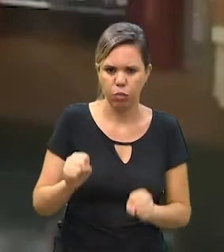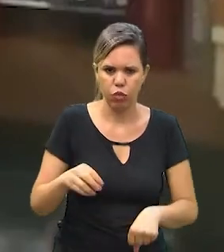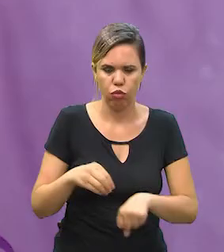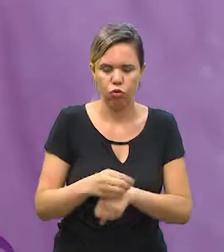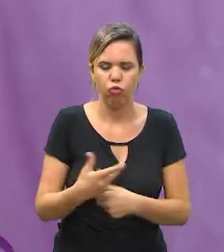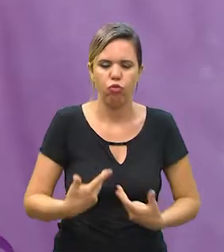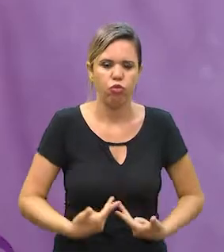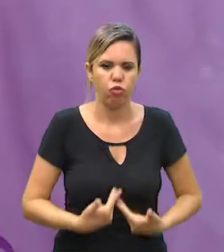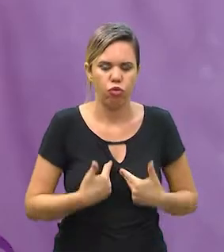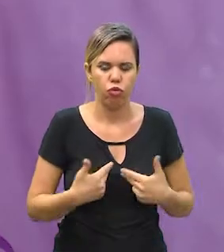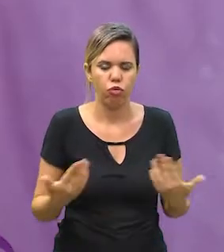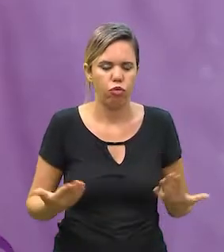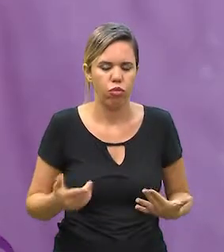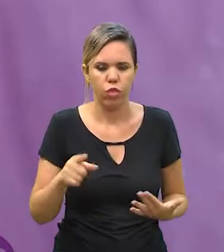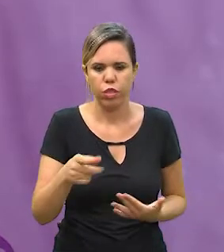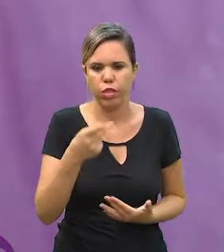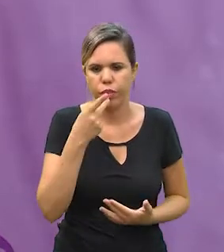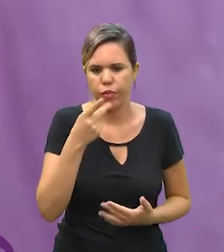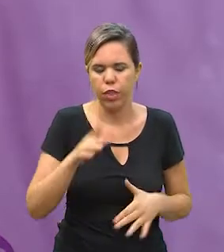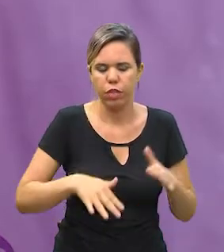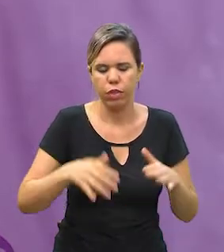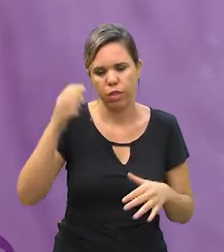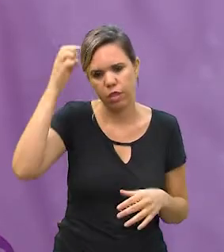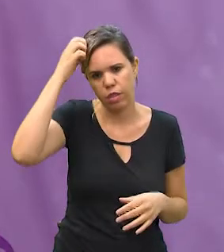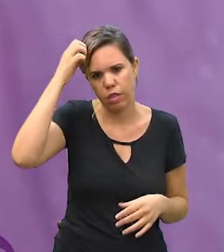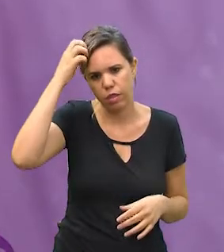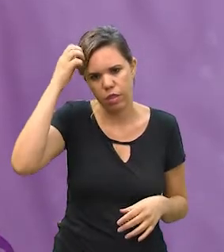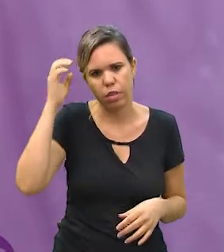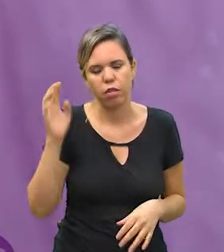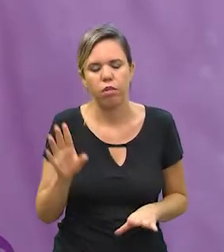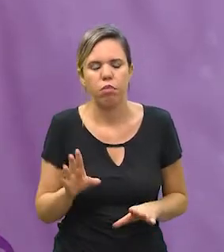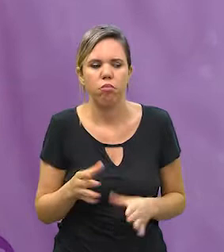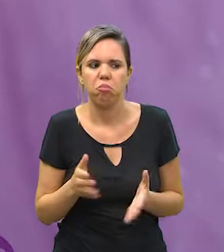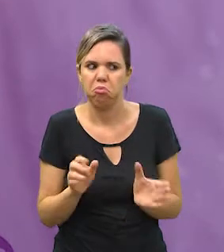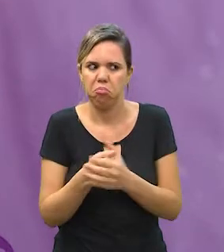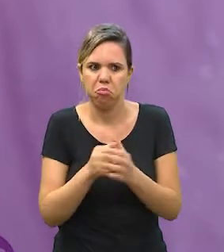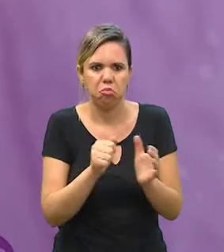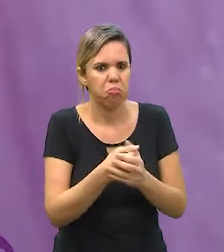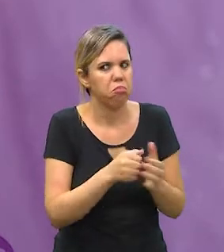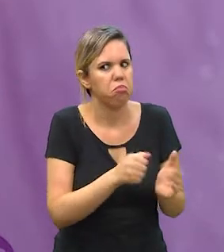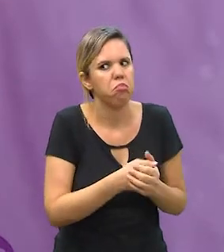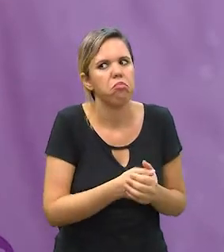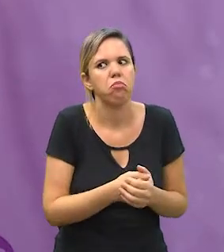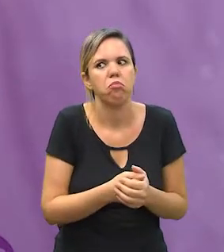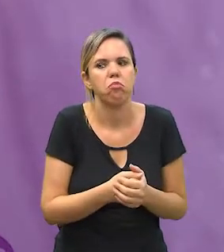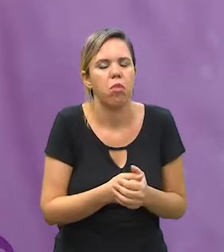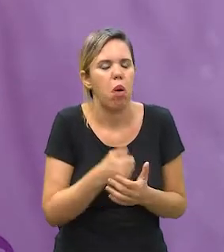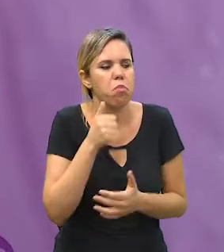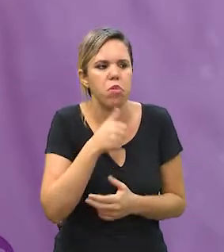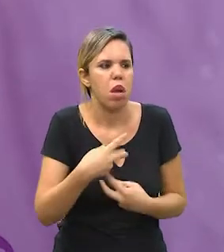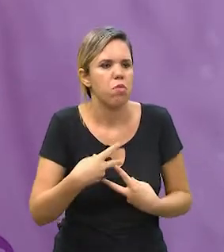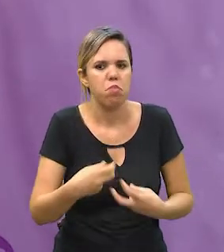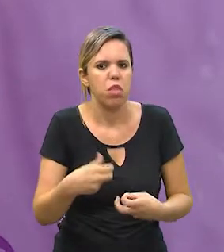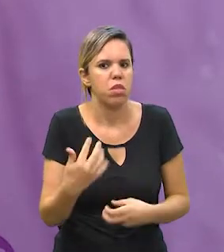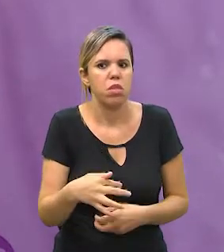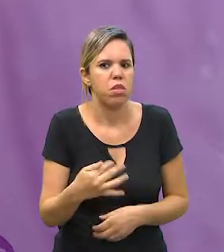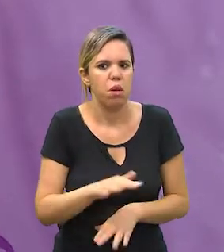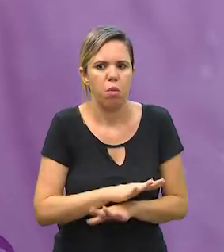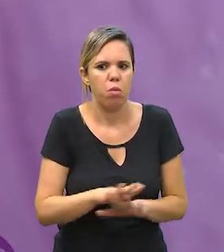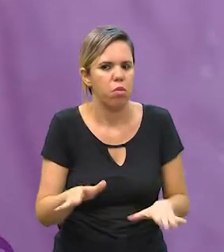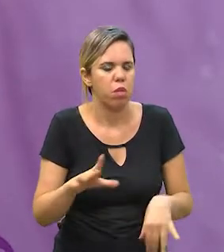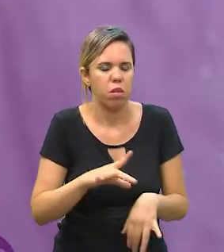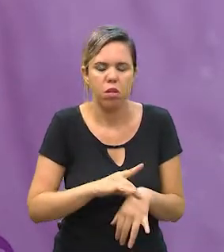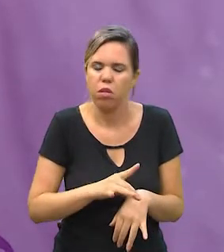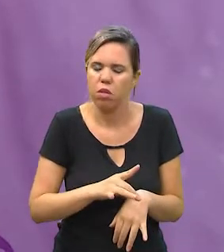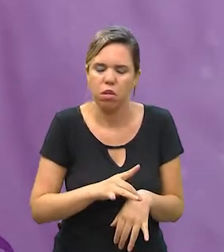cirurgia. Agora, o senhor falou às vezes que pode ser silencioso essa questão, né? A mulher não percebe que tem, já que às vezes